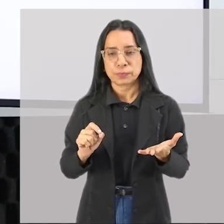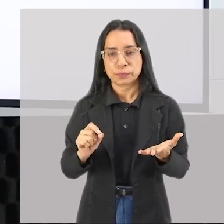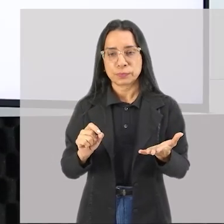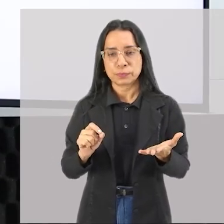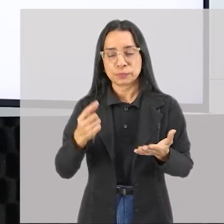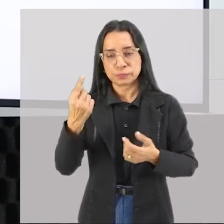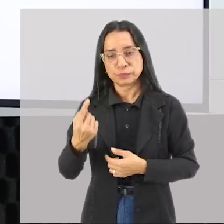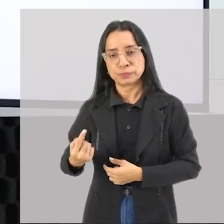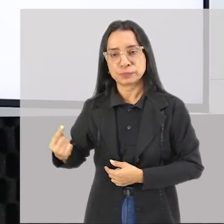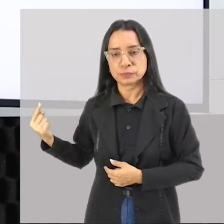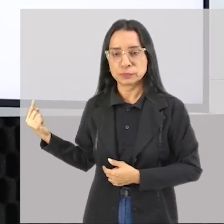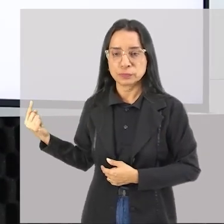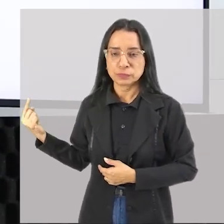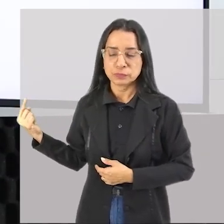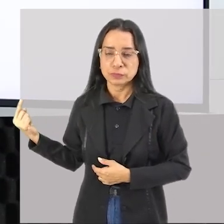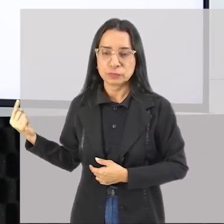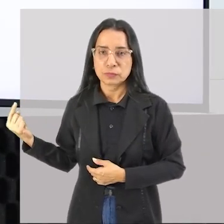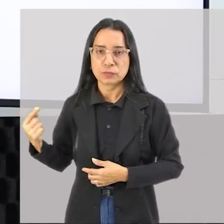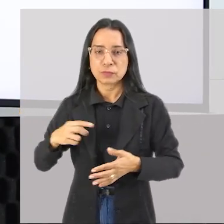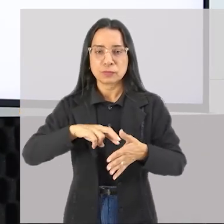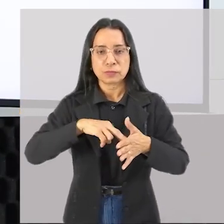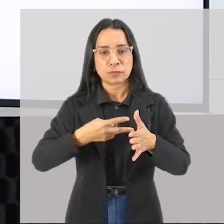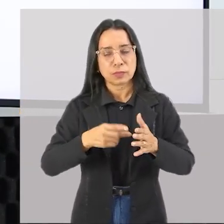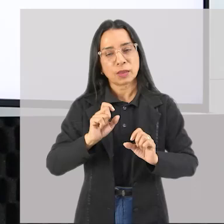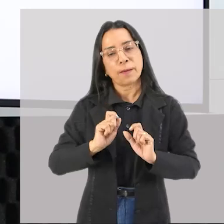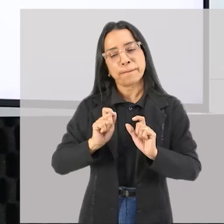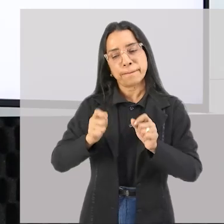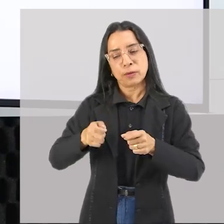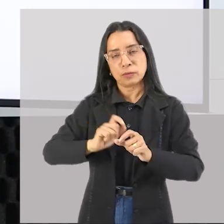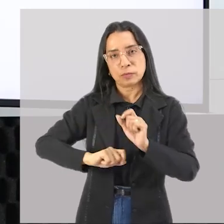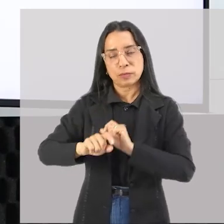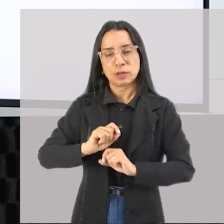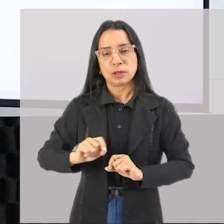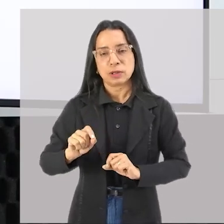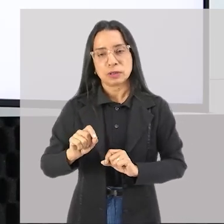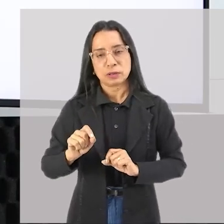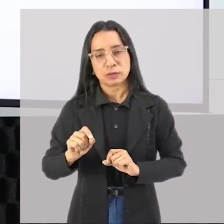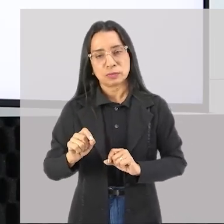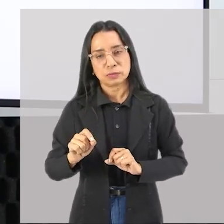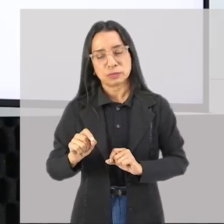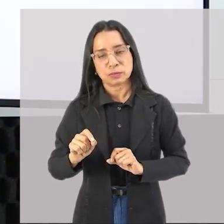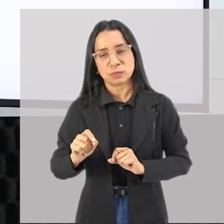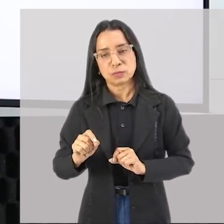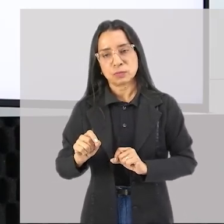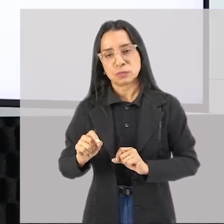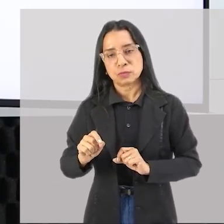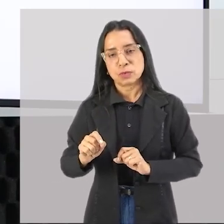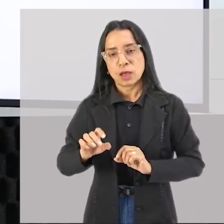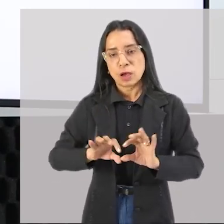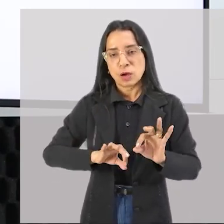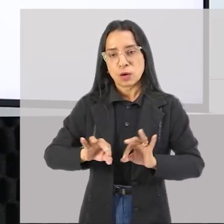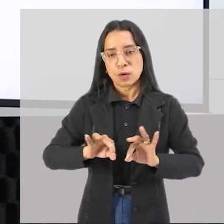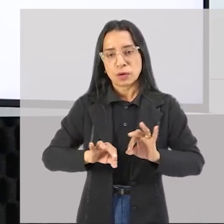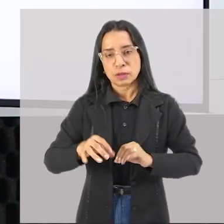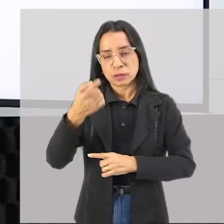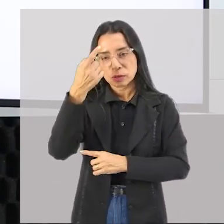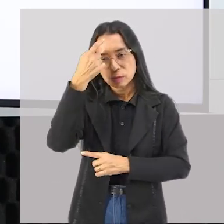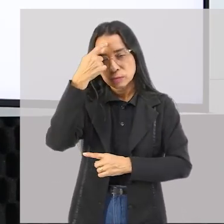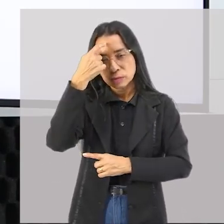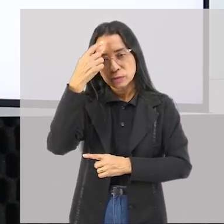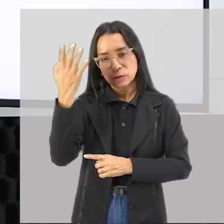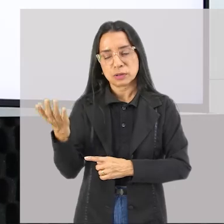discurso enable, quer dizer, eles possibilitam, eles habilitam a